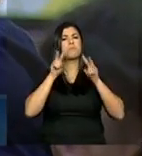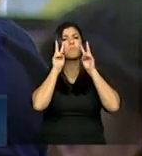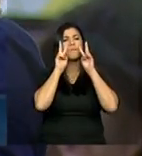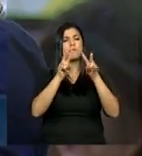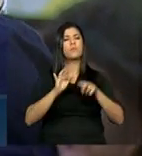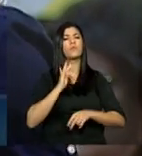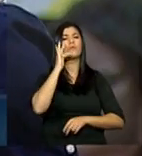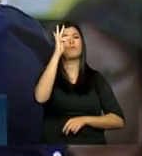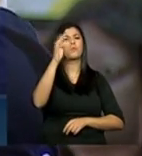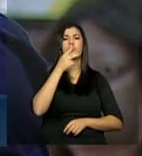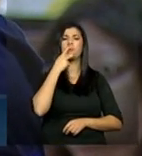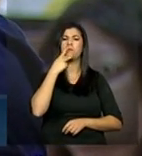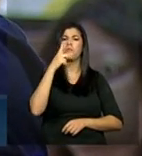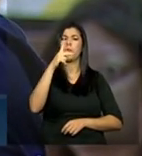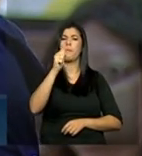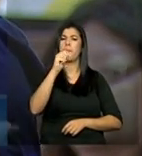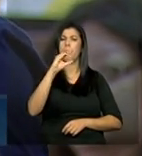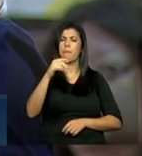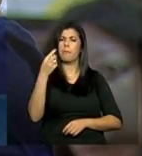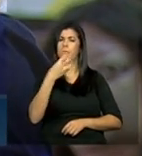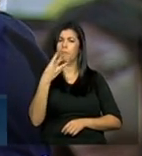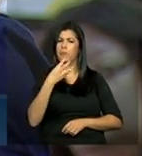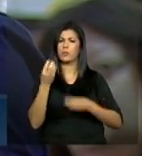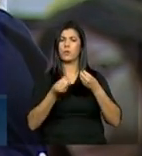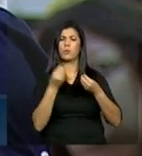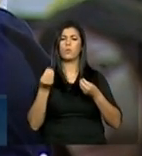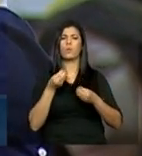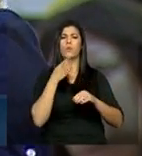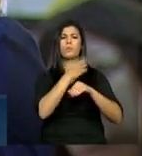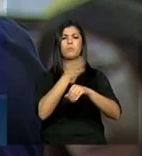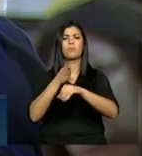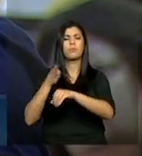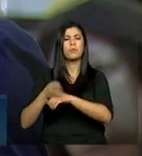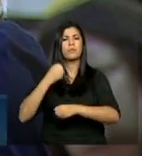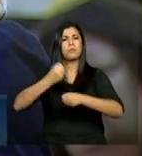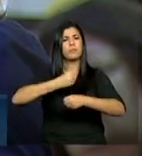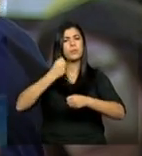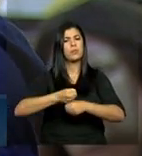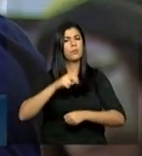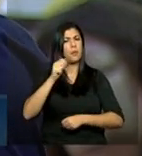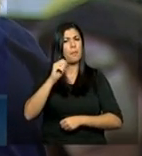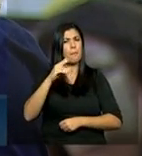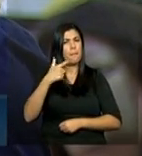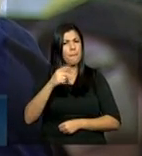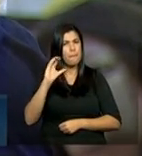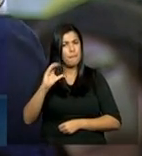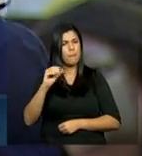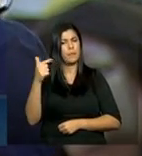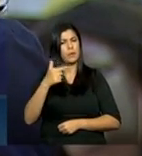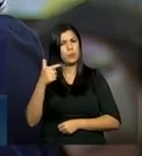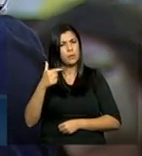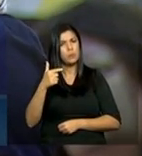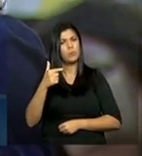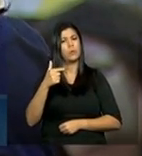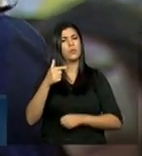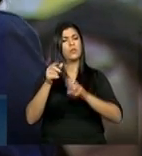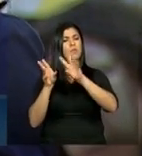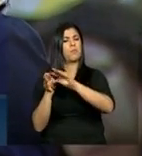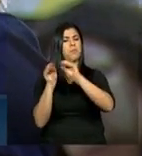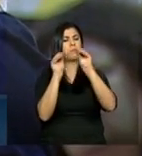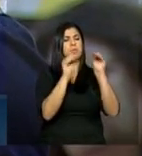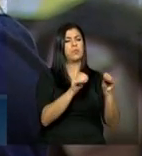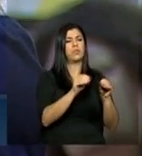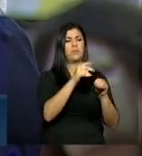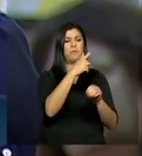próximo ano. Já estão falando de PAC 3, né? E boa parte das obras que estão no PAC 2, como estavam no PAC 1, vão para o PAC